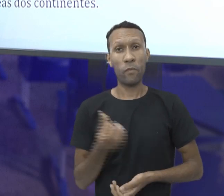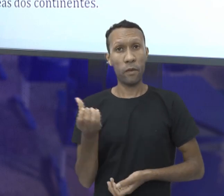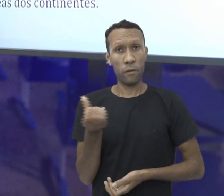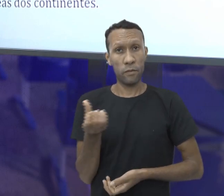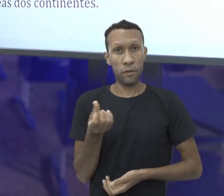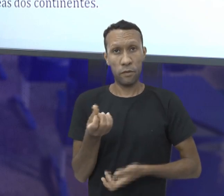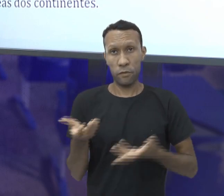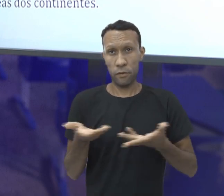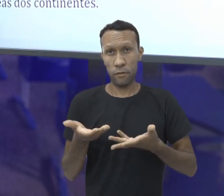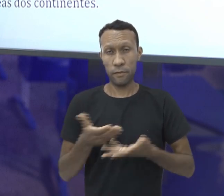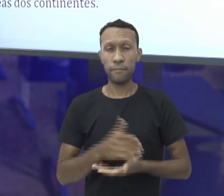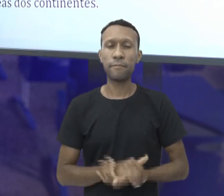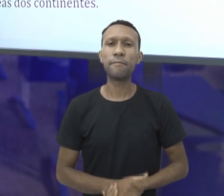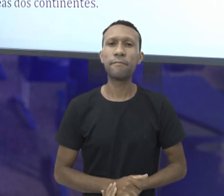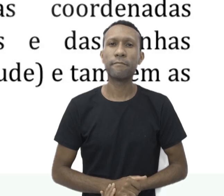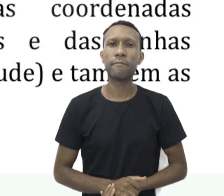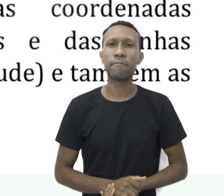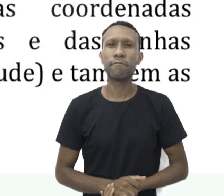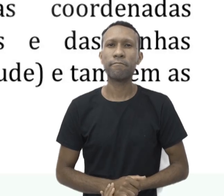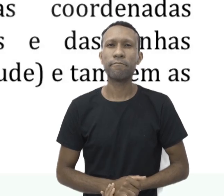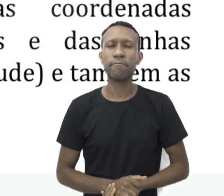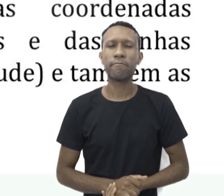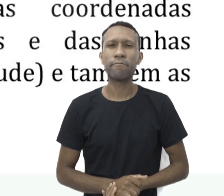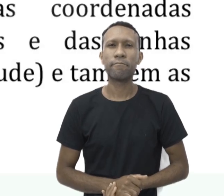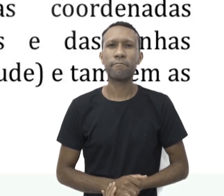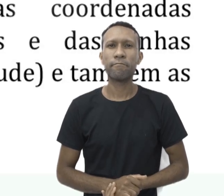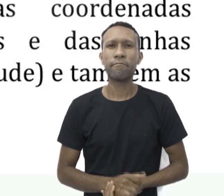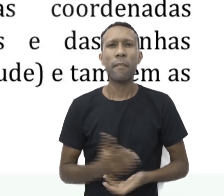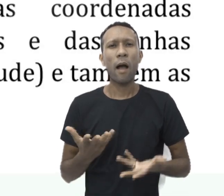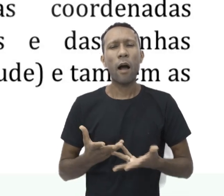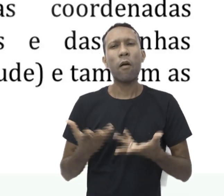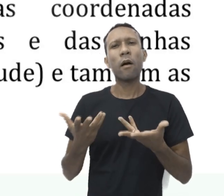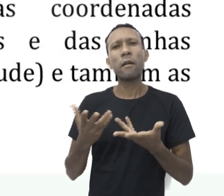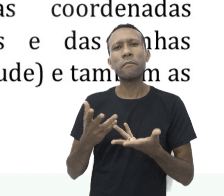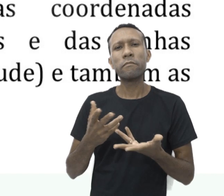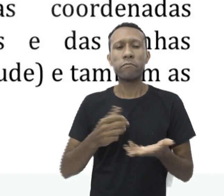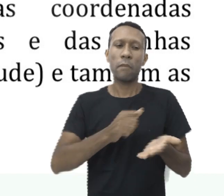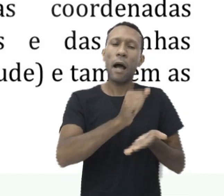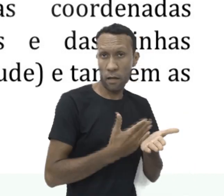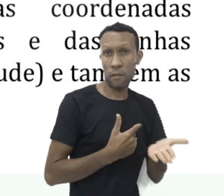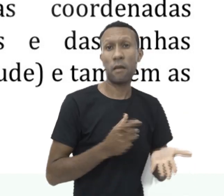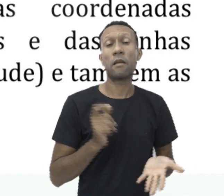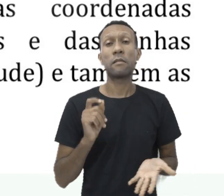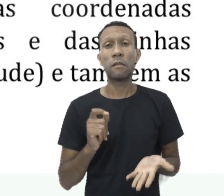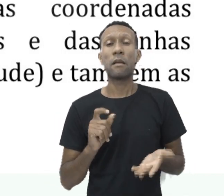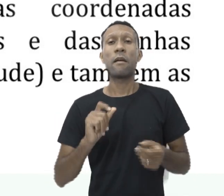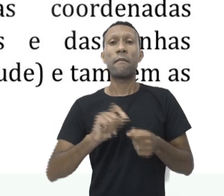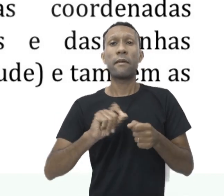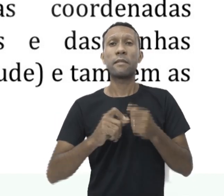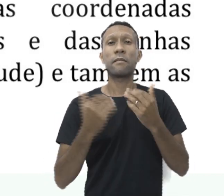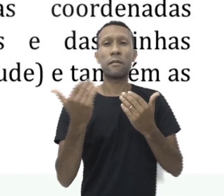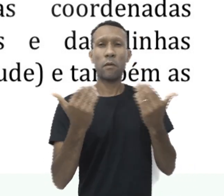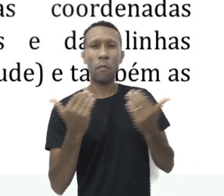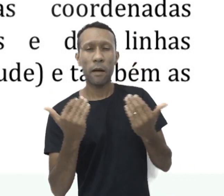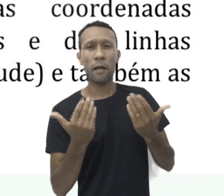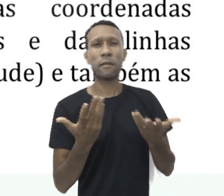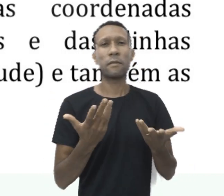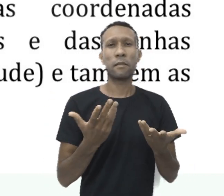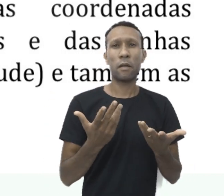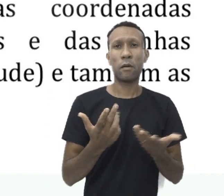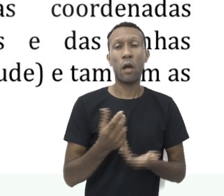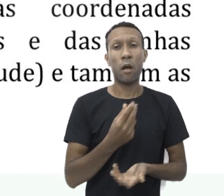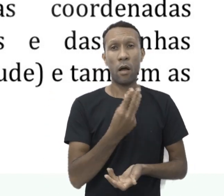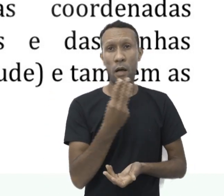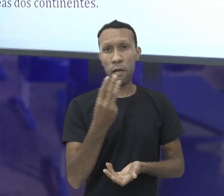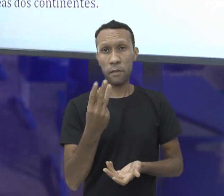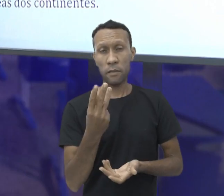Sexto passo. Agora vamos lá ver e descrever seus cadernos, as diferenças, as semelhanças percebidas entre as